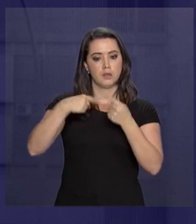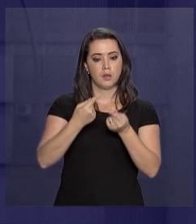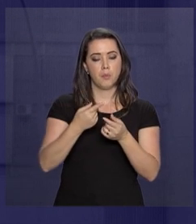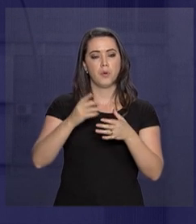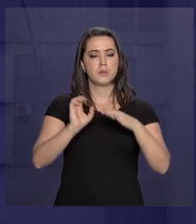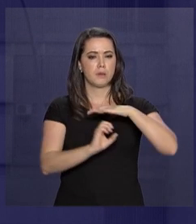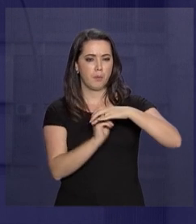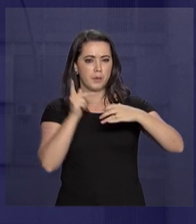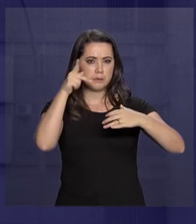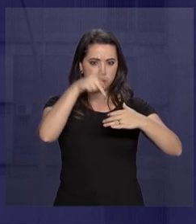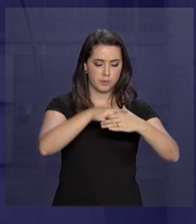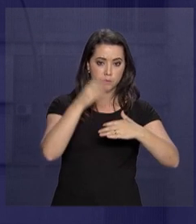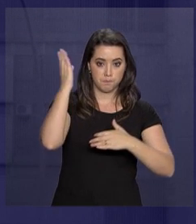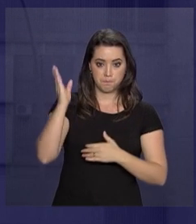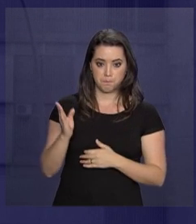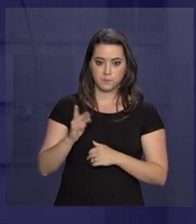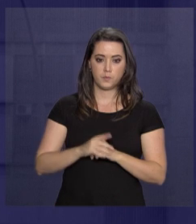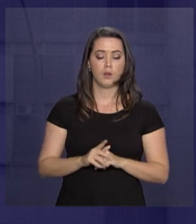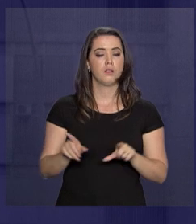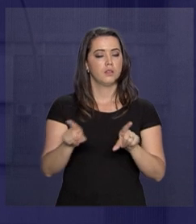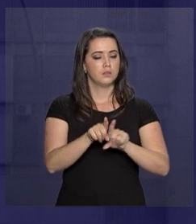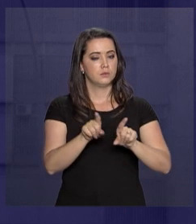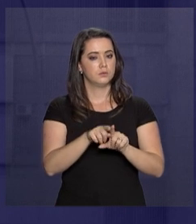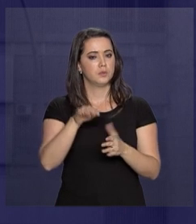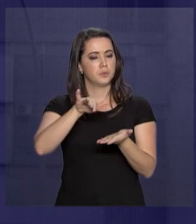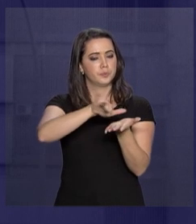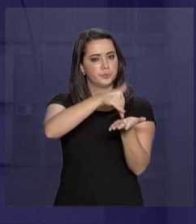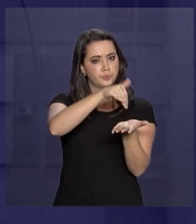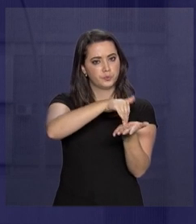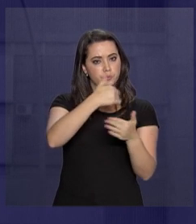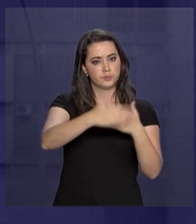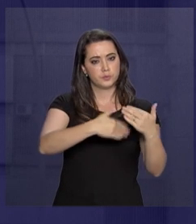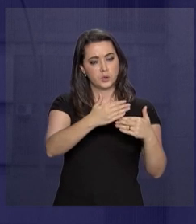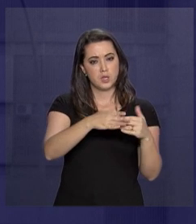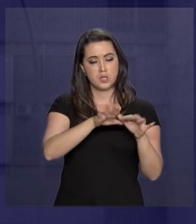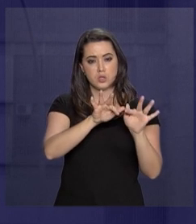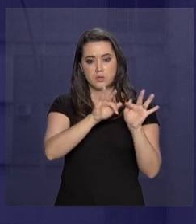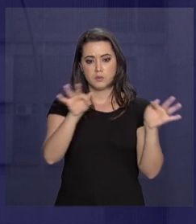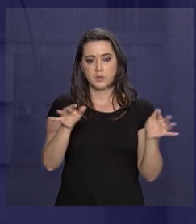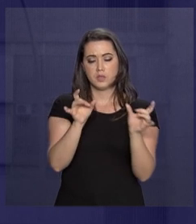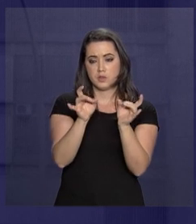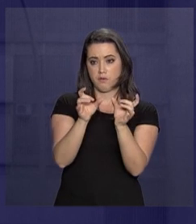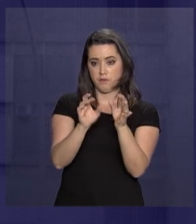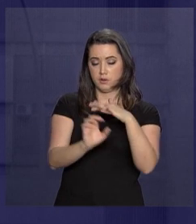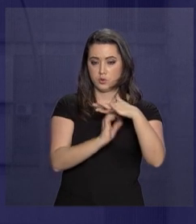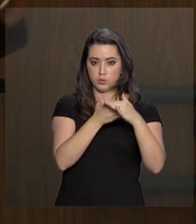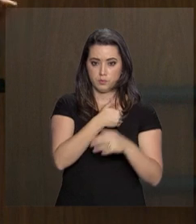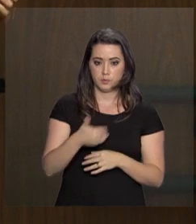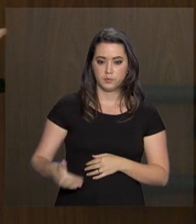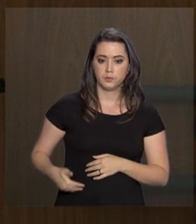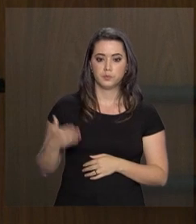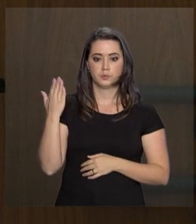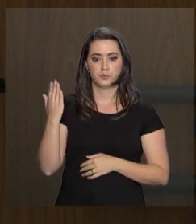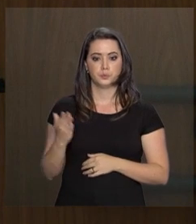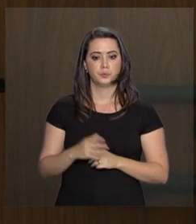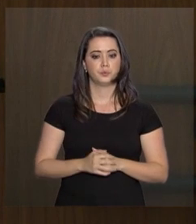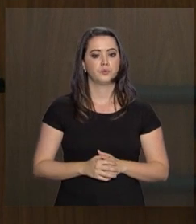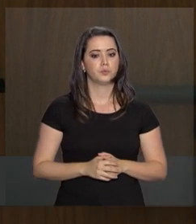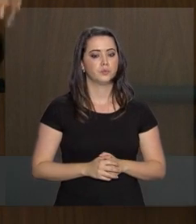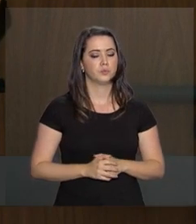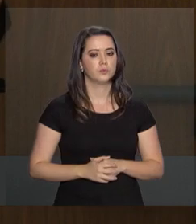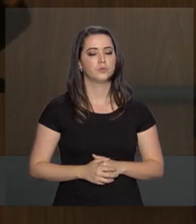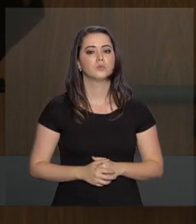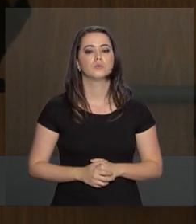Roberto Castelo Branco. E na Secretaria-Geral de Desestatização, Salim Matar. Não há motivo nenhum